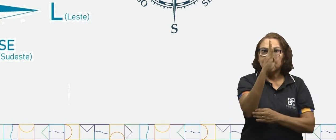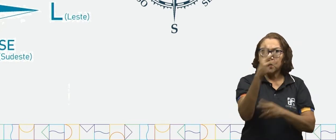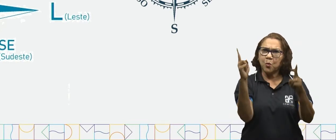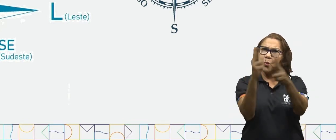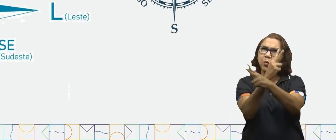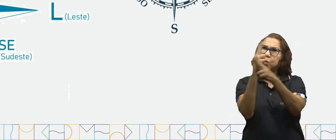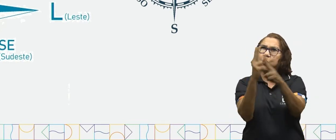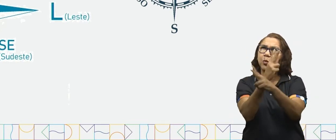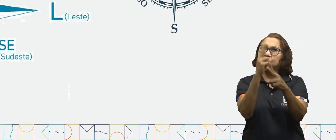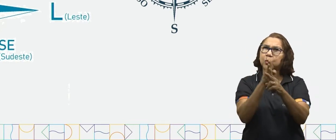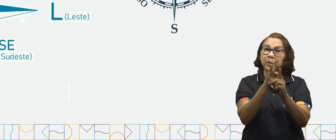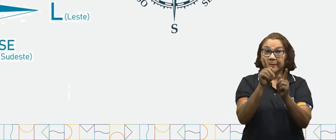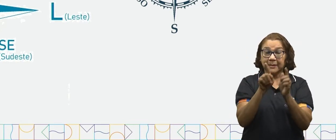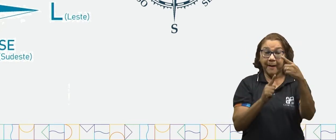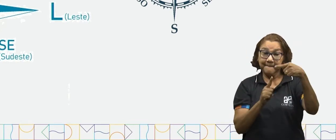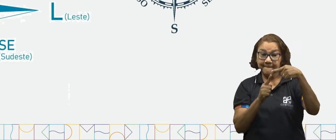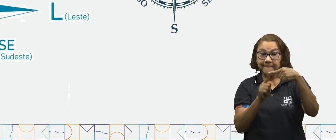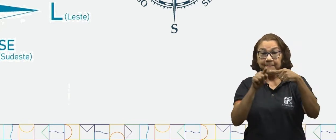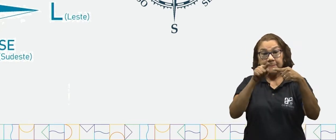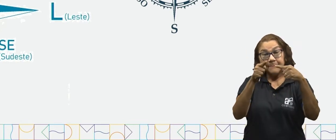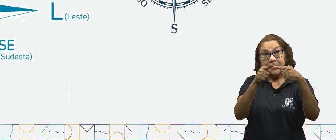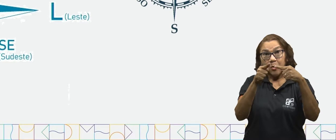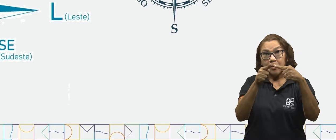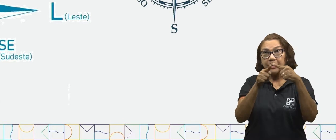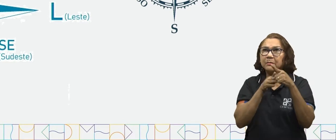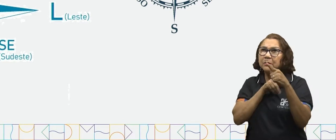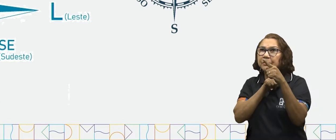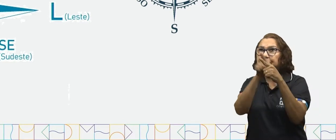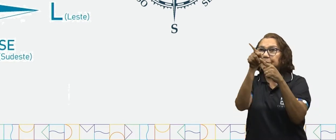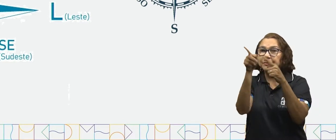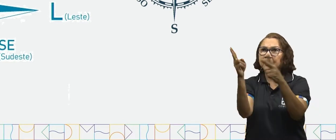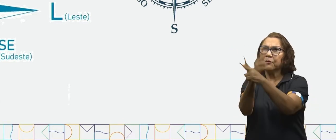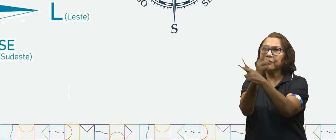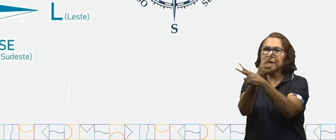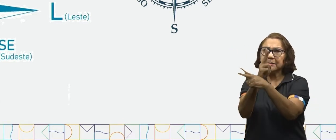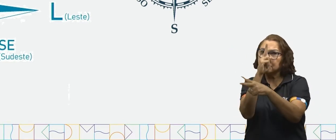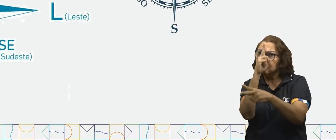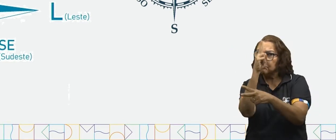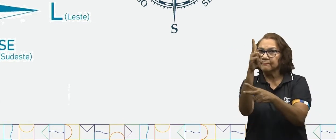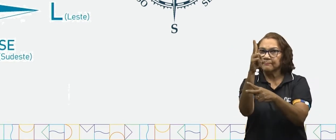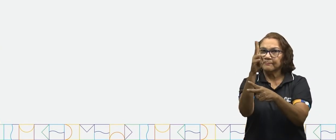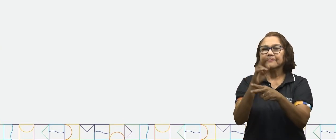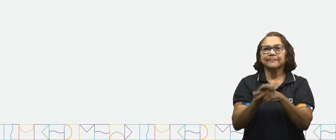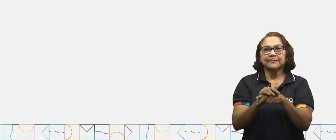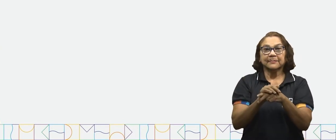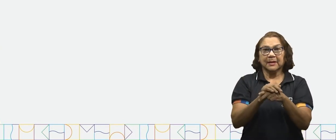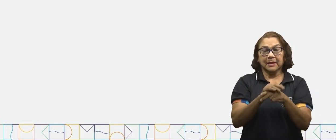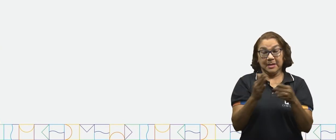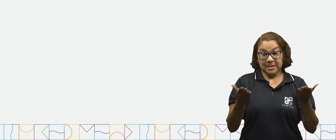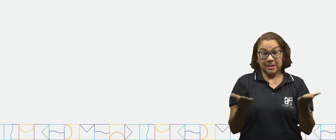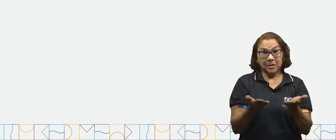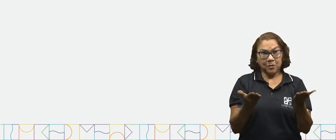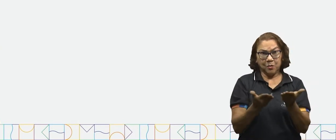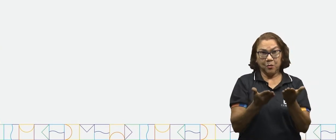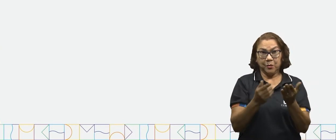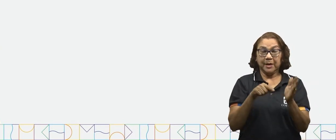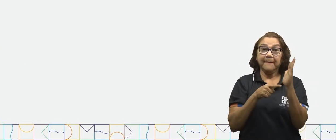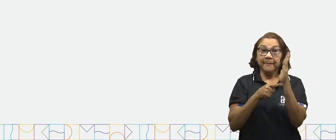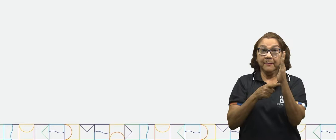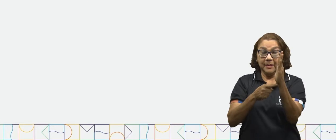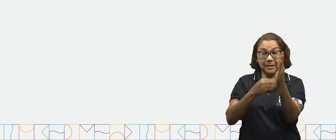navegação, antigos ou atuais. Observe o desenho e veja como é caracterizado a forma de